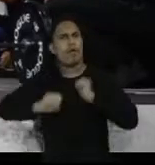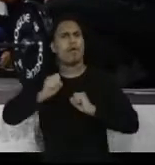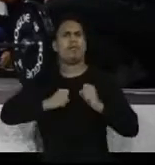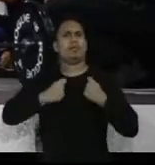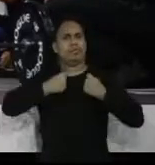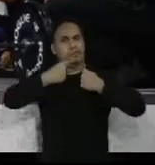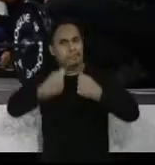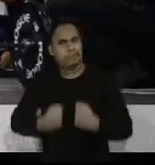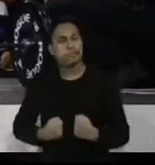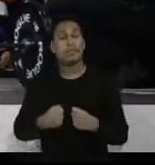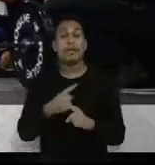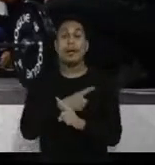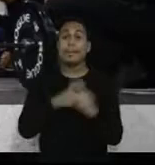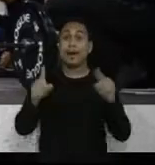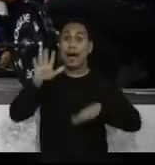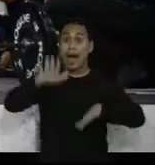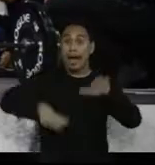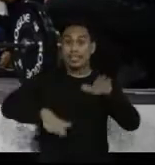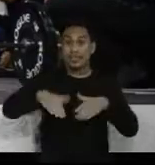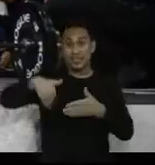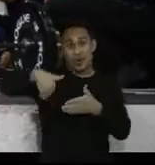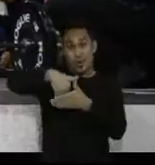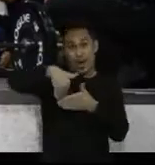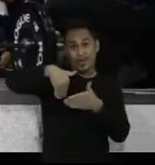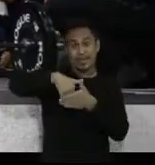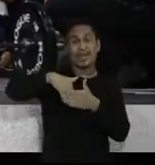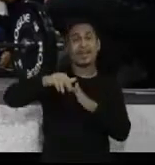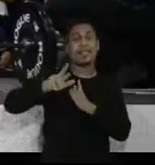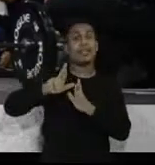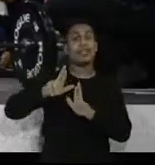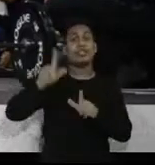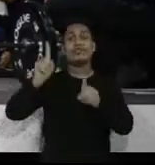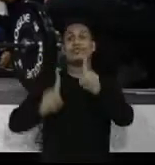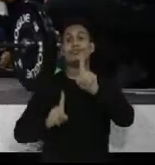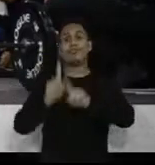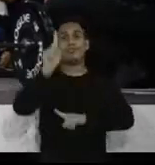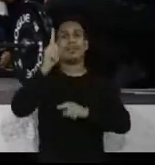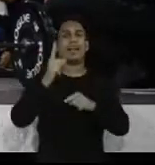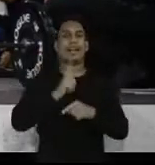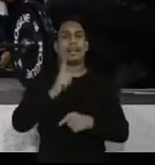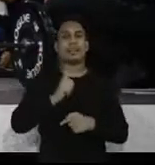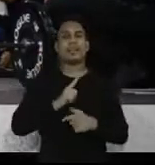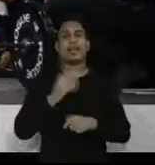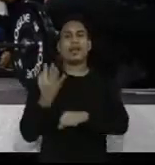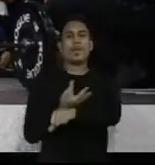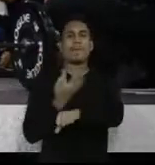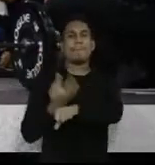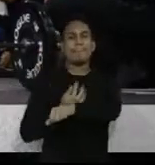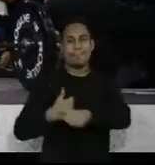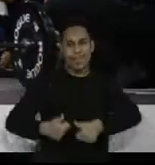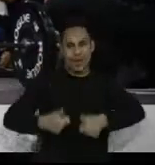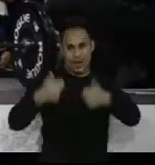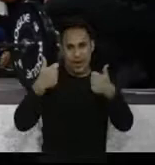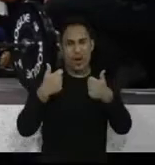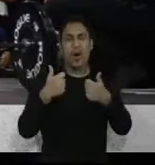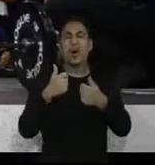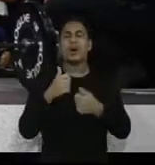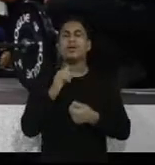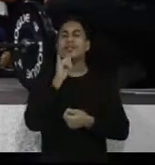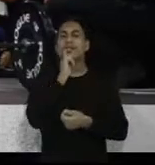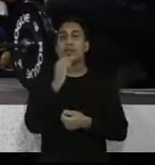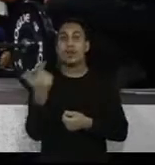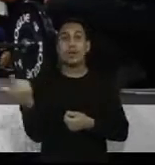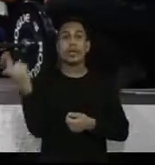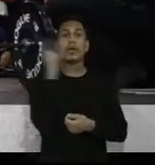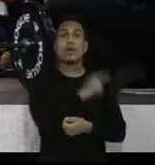se diferenciar é aquele que tem uma melhor potência, por exemplo, né? Então, assim, que consegue dar um sprint melhor, né,